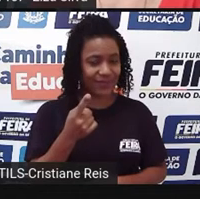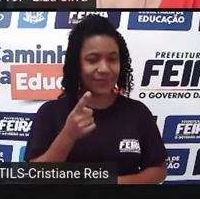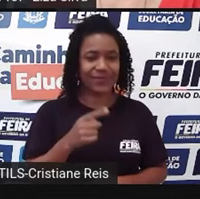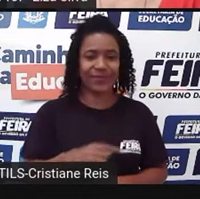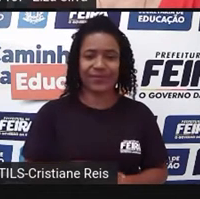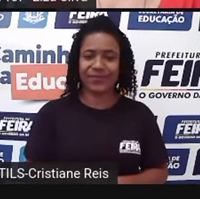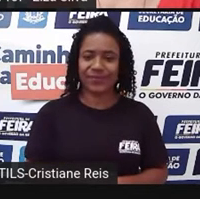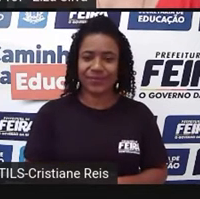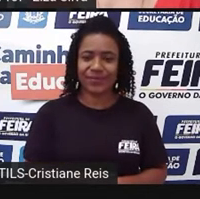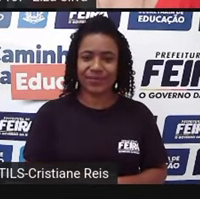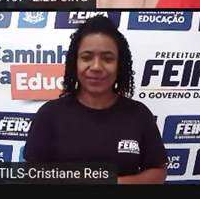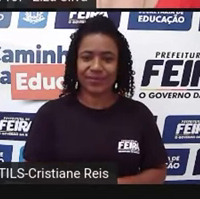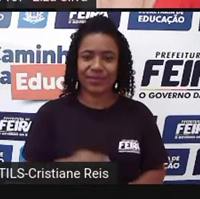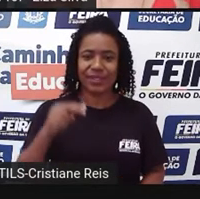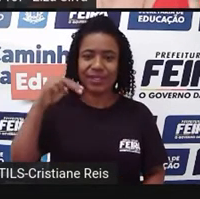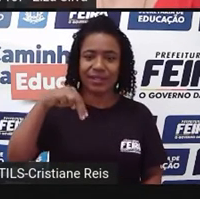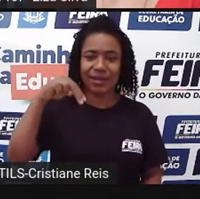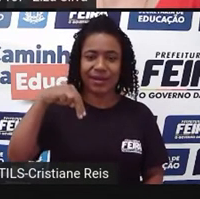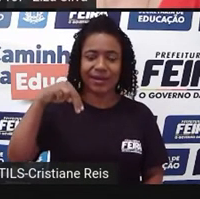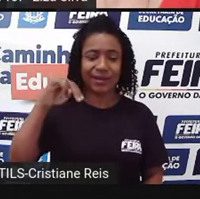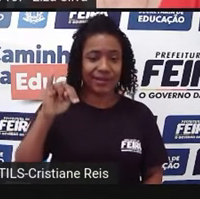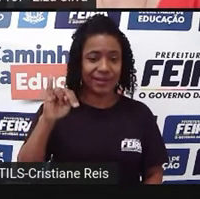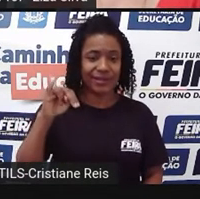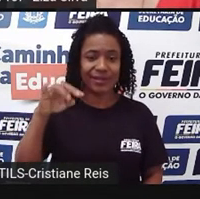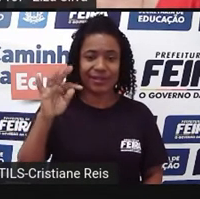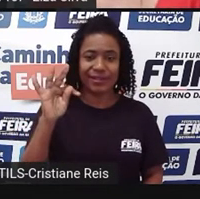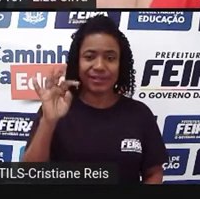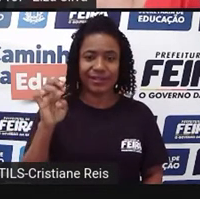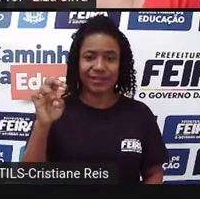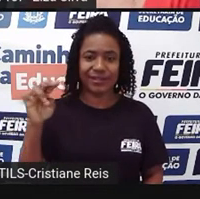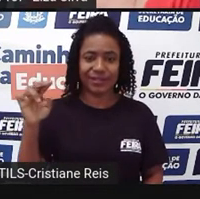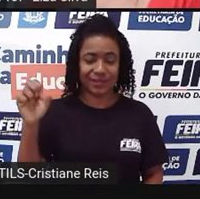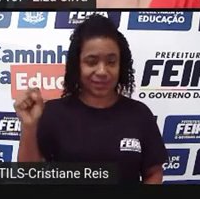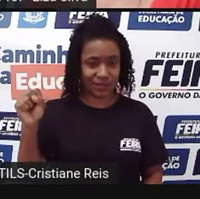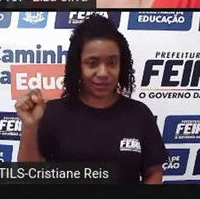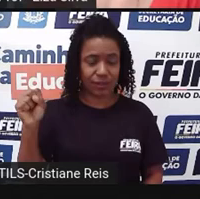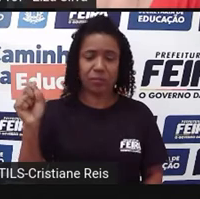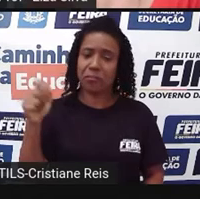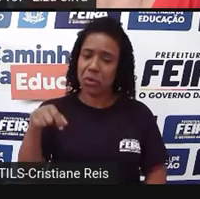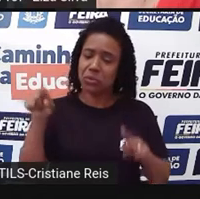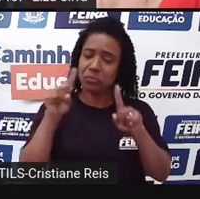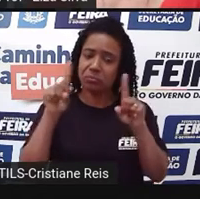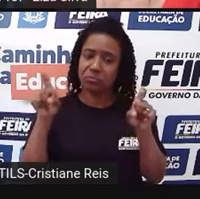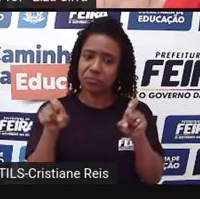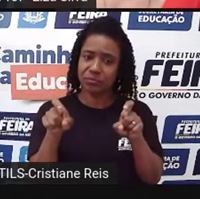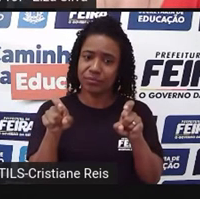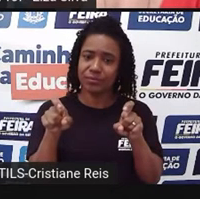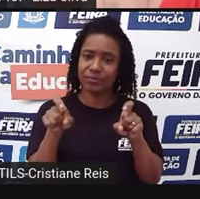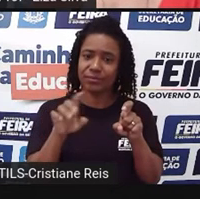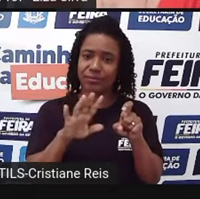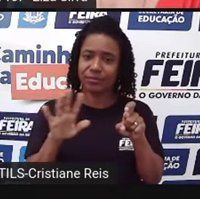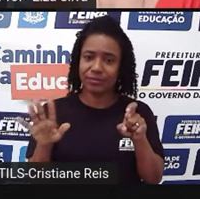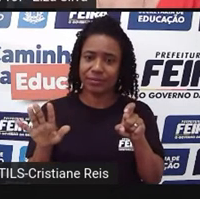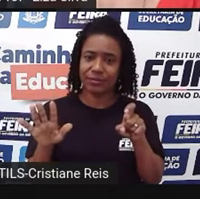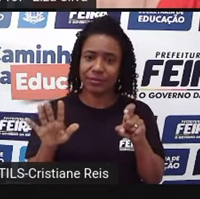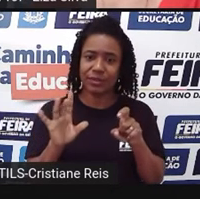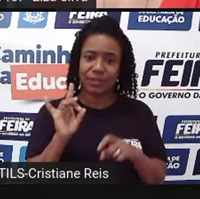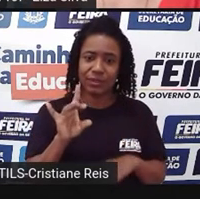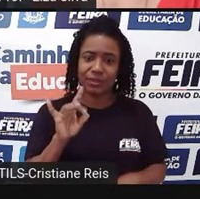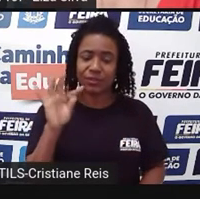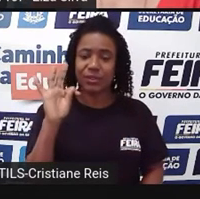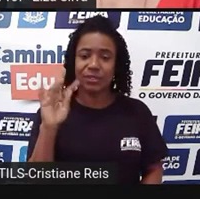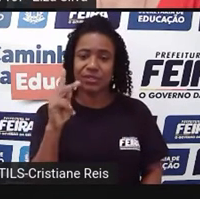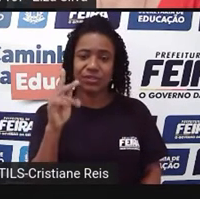e observe que não emite está entre parênteses Por que é opcional você pode retirar e falar apenas de